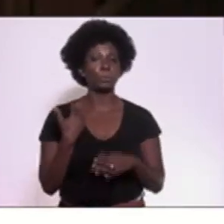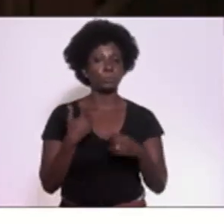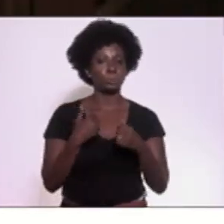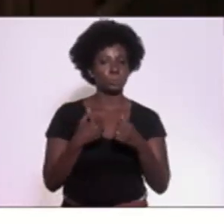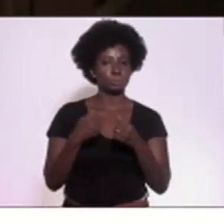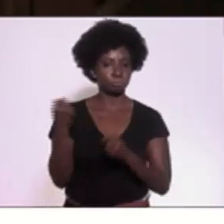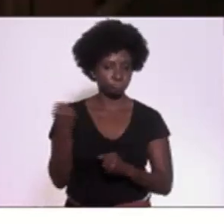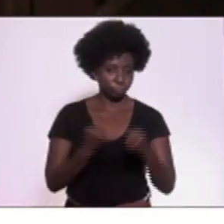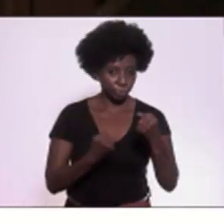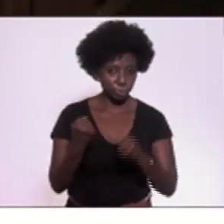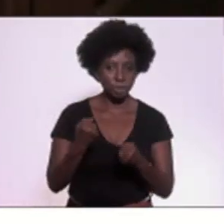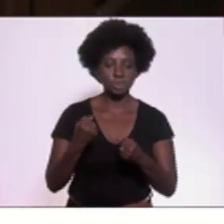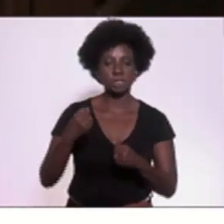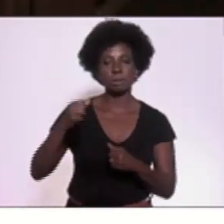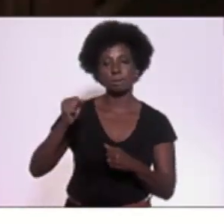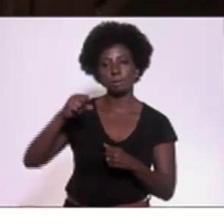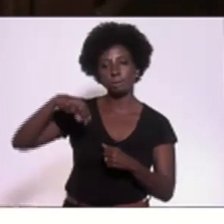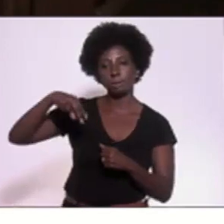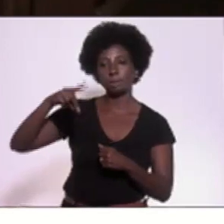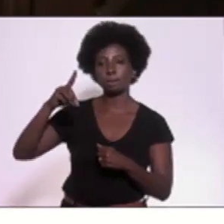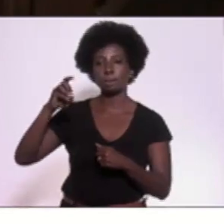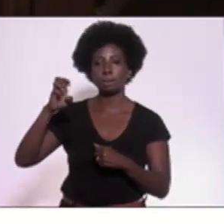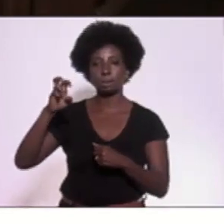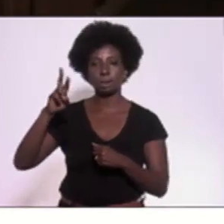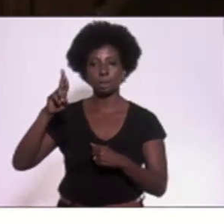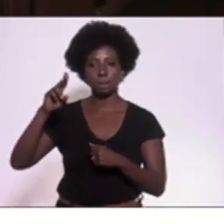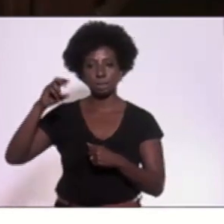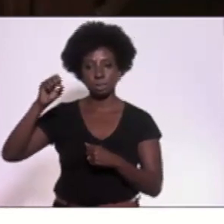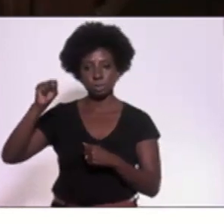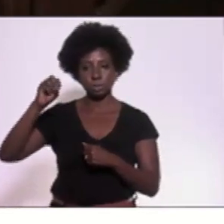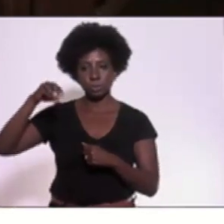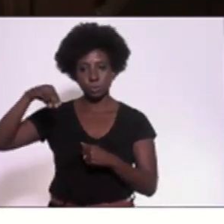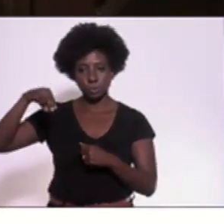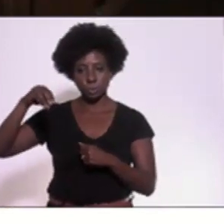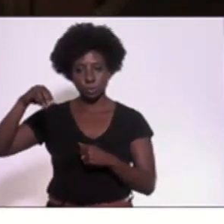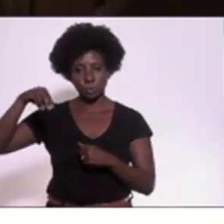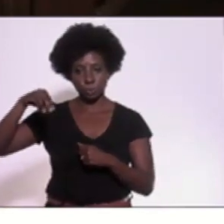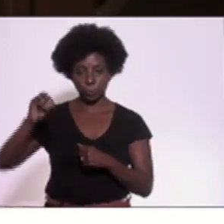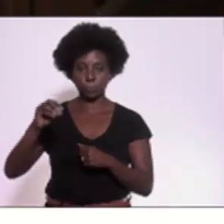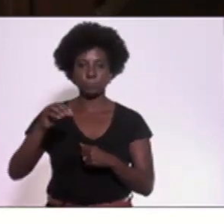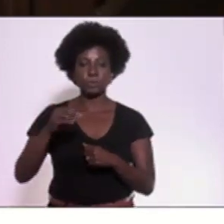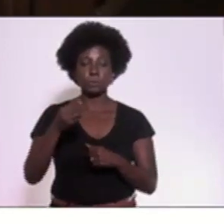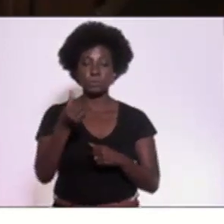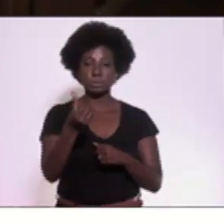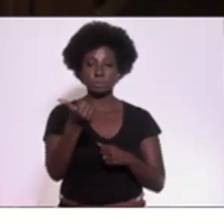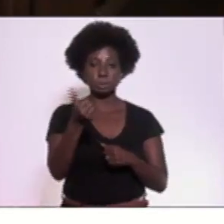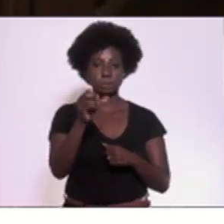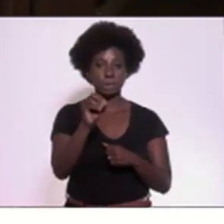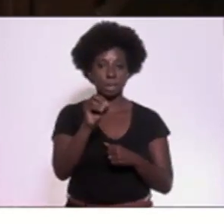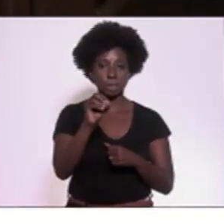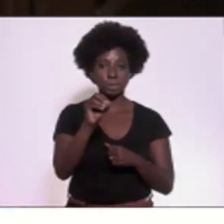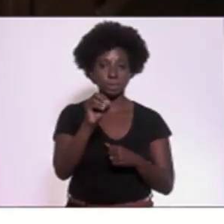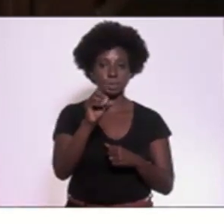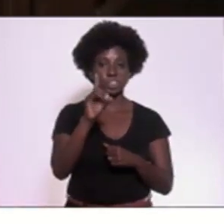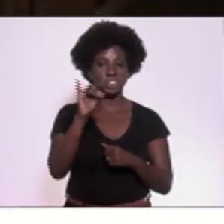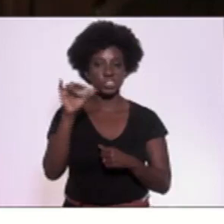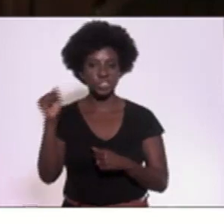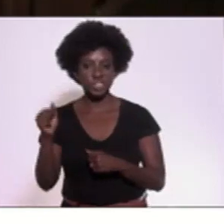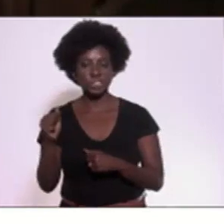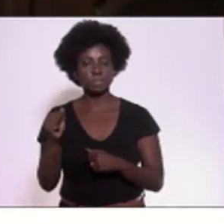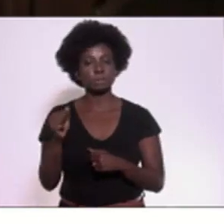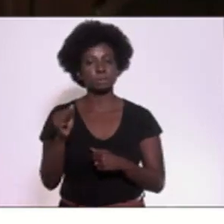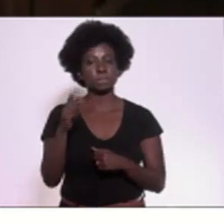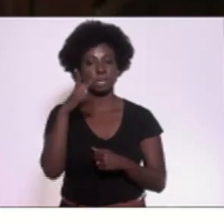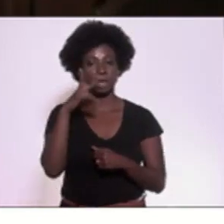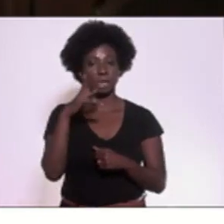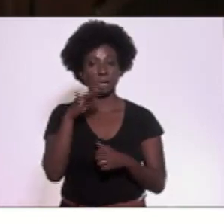mostrar nesse parlamento que são aí 610 dias que a família da Marielle sofre,